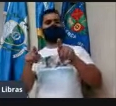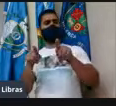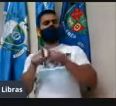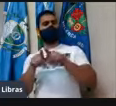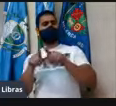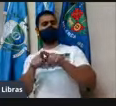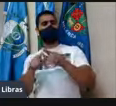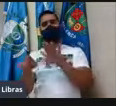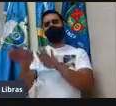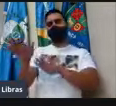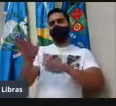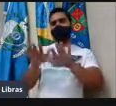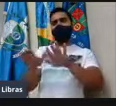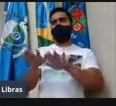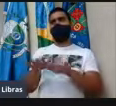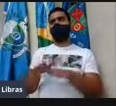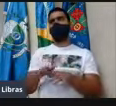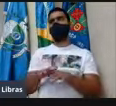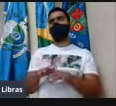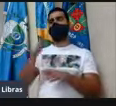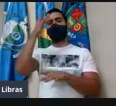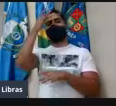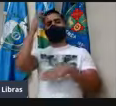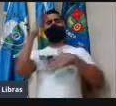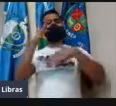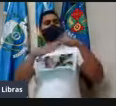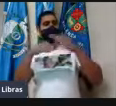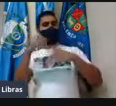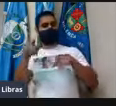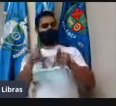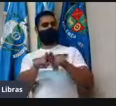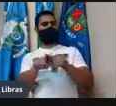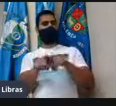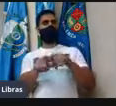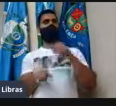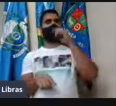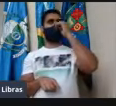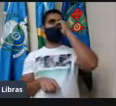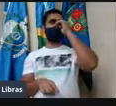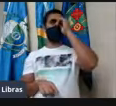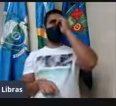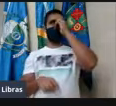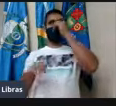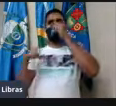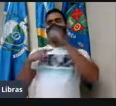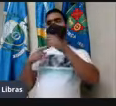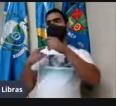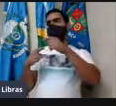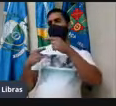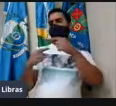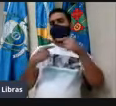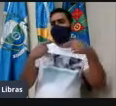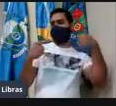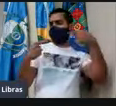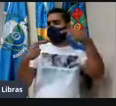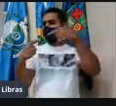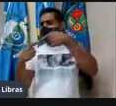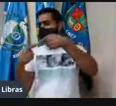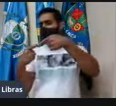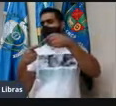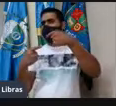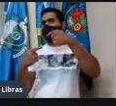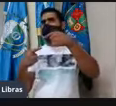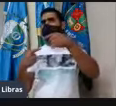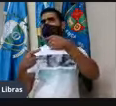de tratamento do servidor também. Ele tem uma linha direta com a gente,